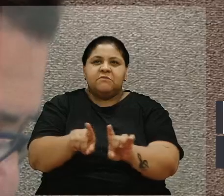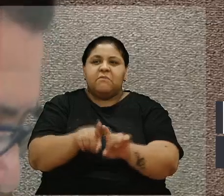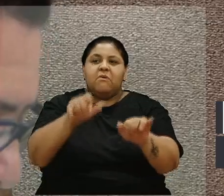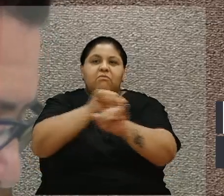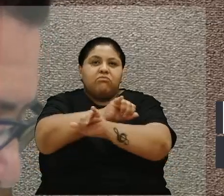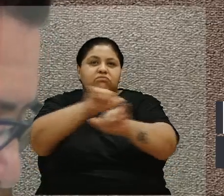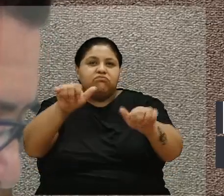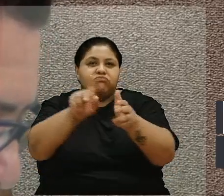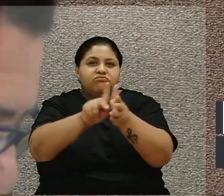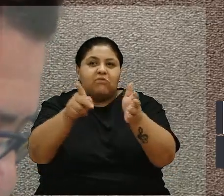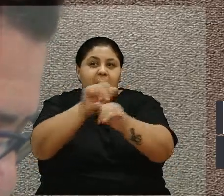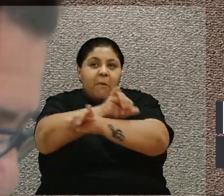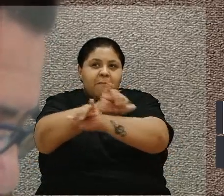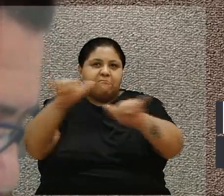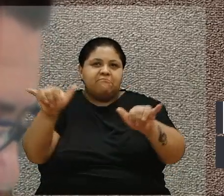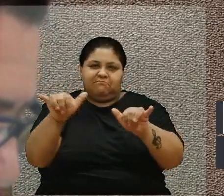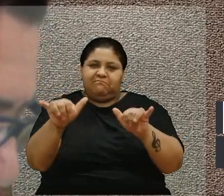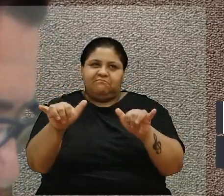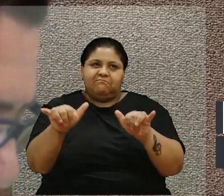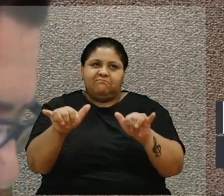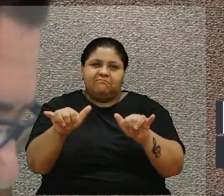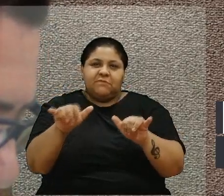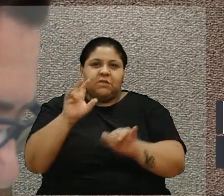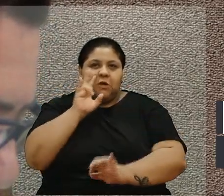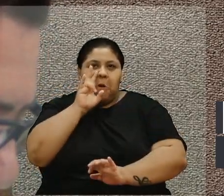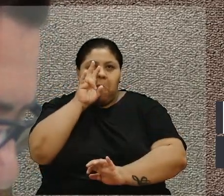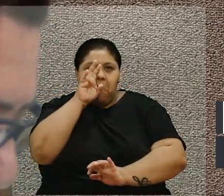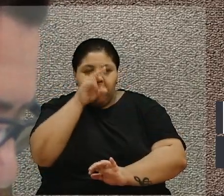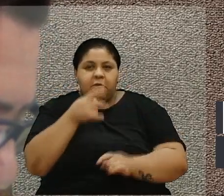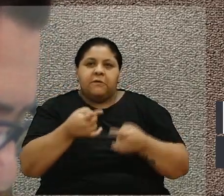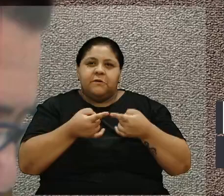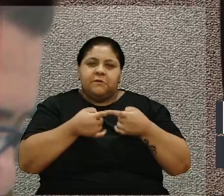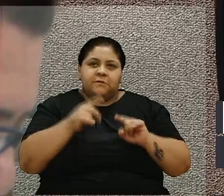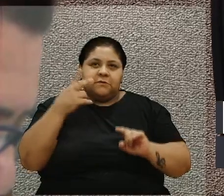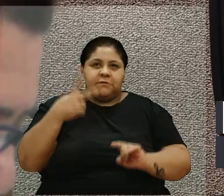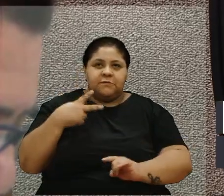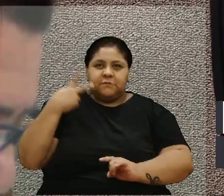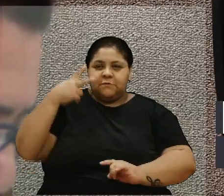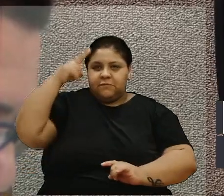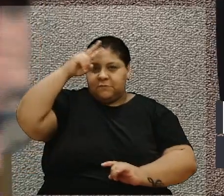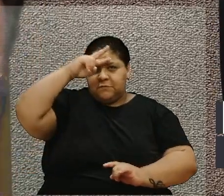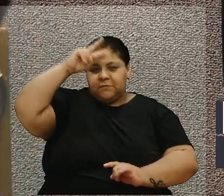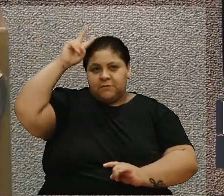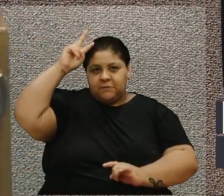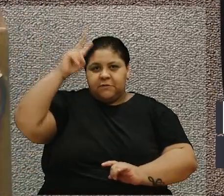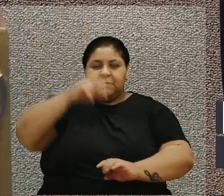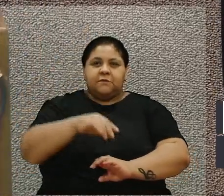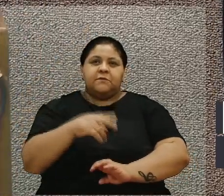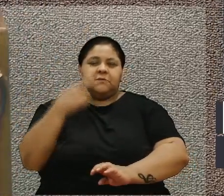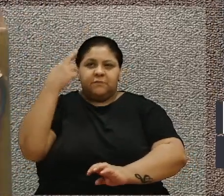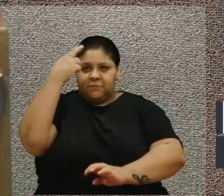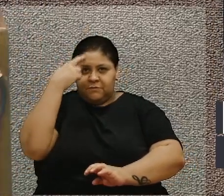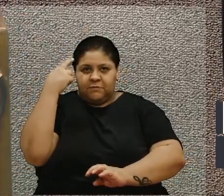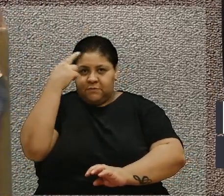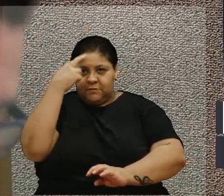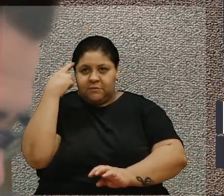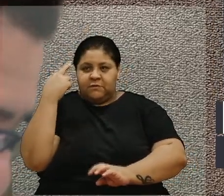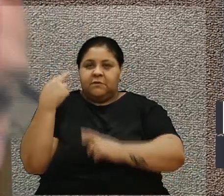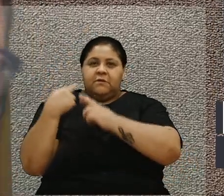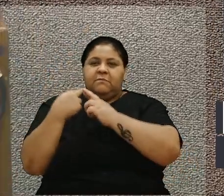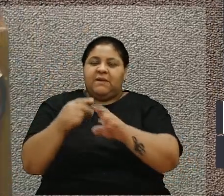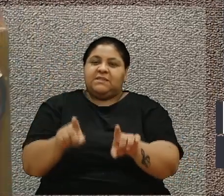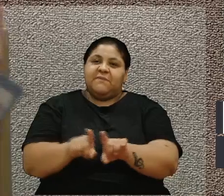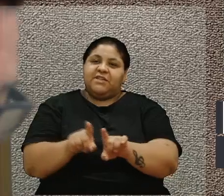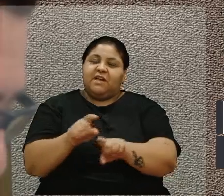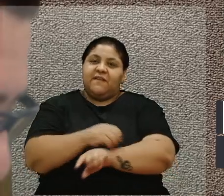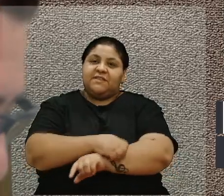na própria divulgação e fortalece. Mas o vereador Frisso, como bem falou o vereador Rafael, que é responsável por muito